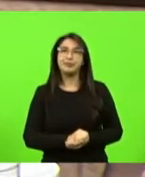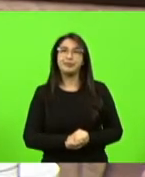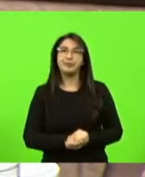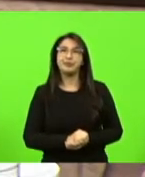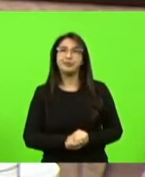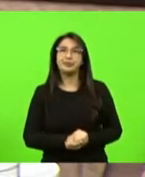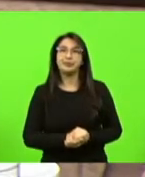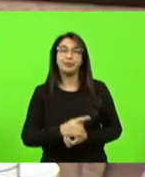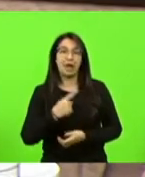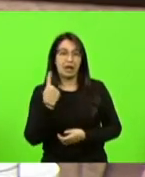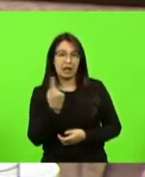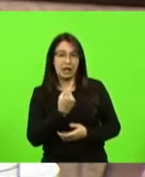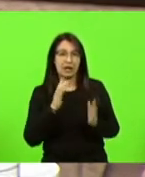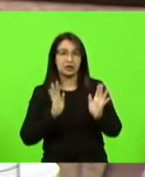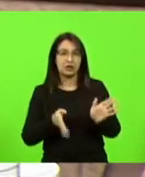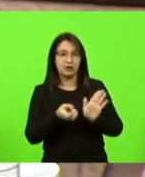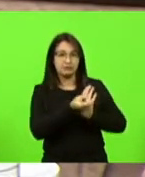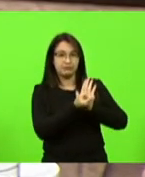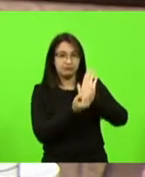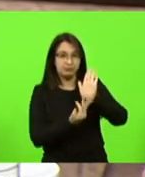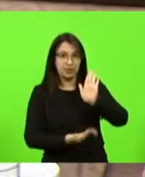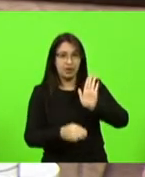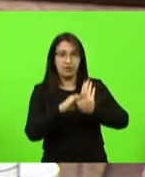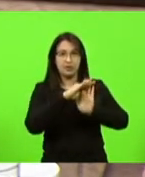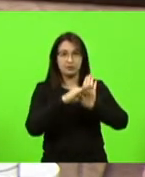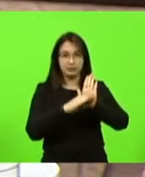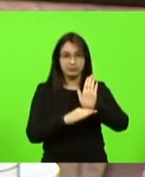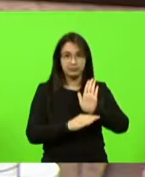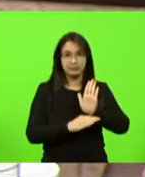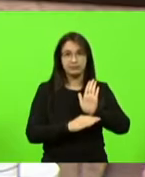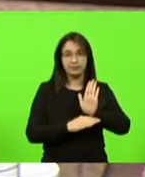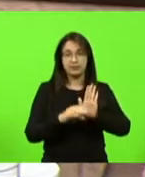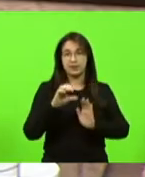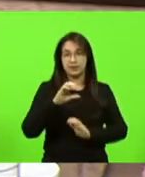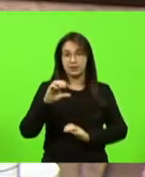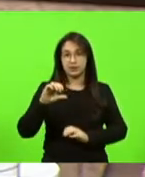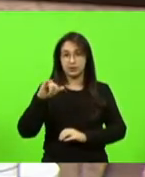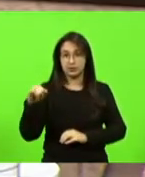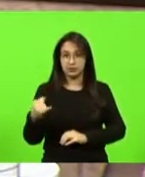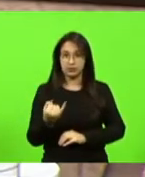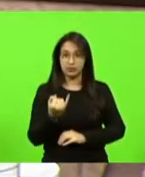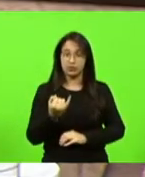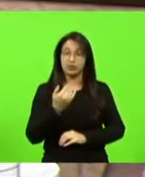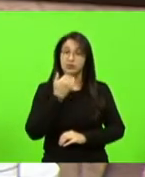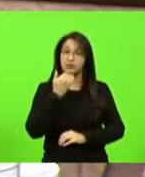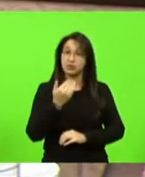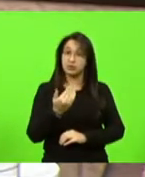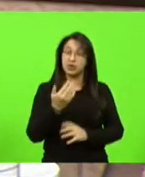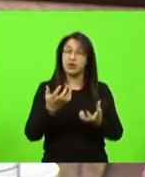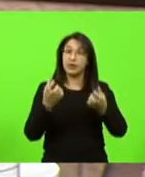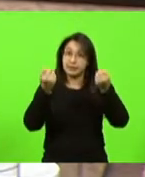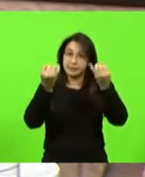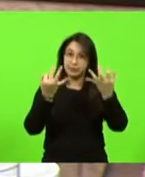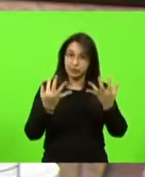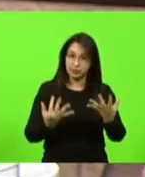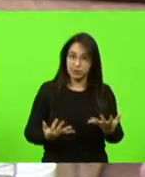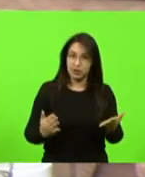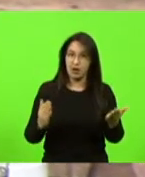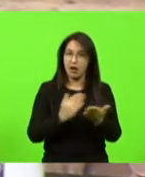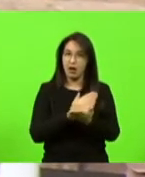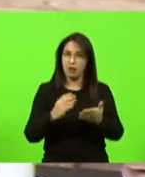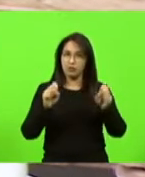nós relatamos essa matéria na CCJ, eu queria prestar alguns esclarecimentos aqui,